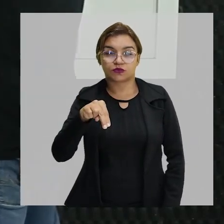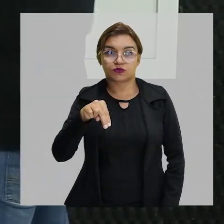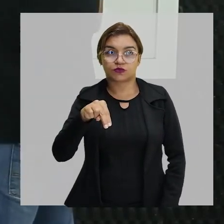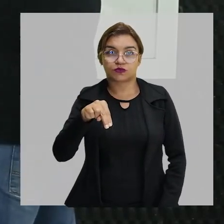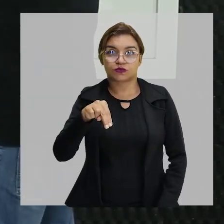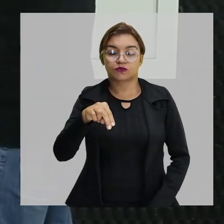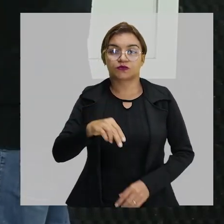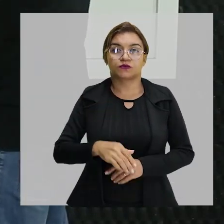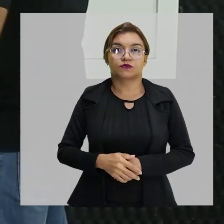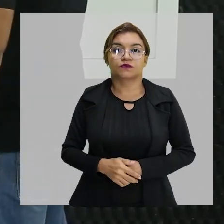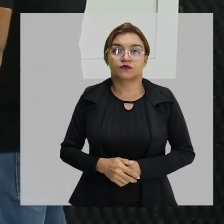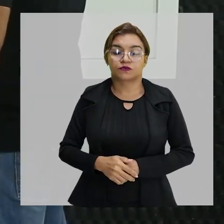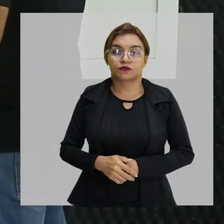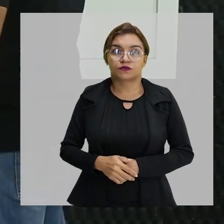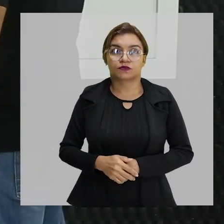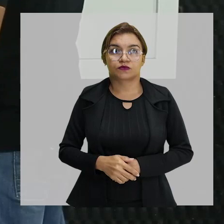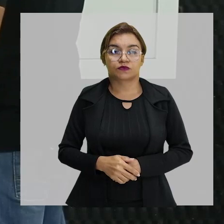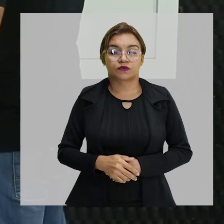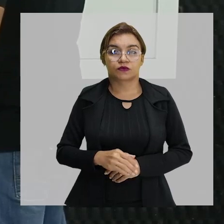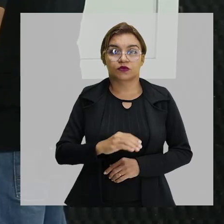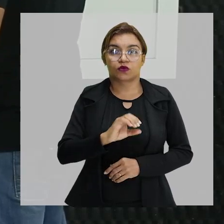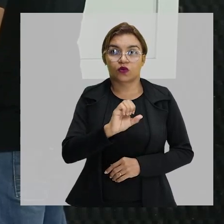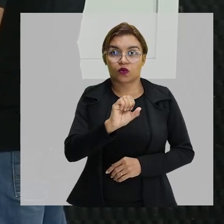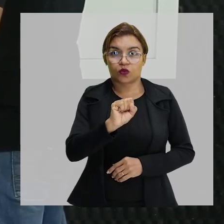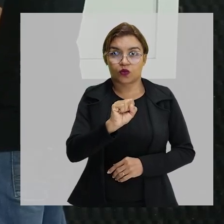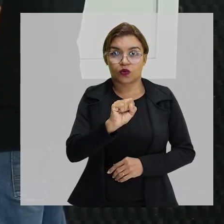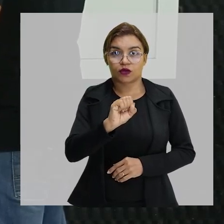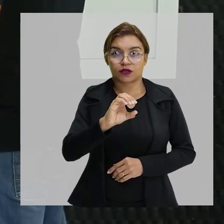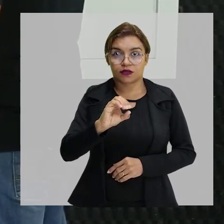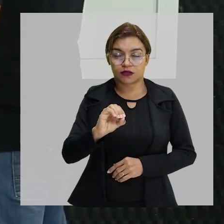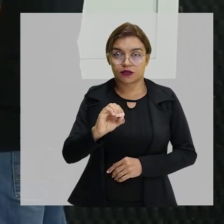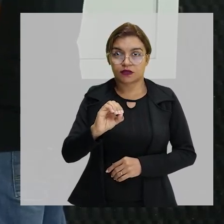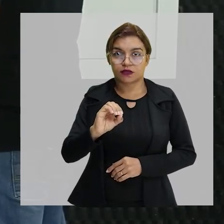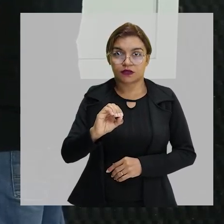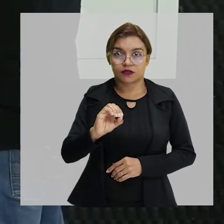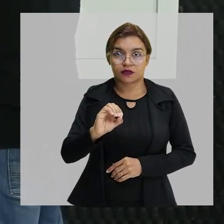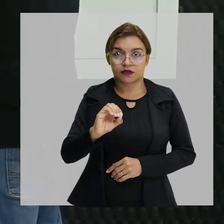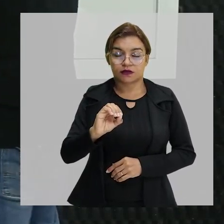de 80 menos 40, 80 graus